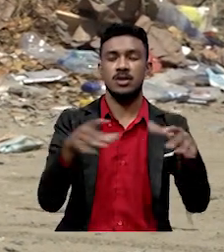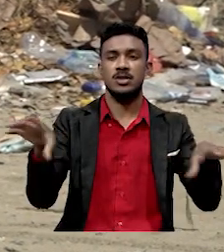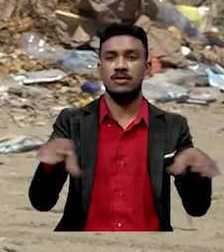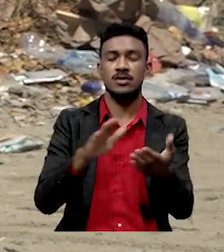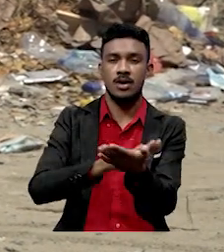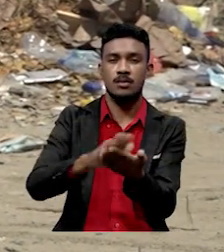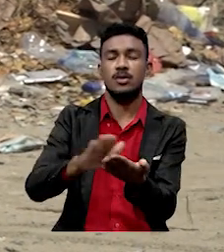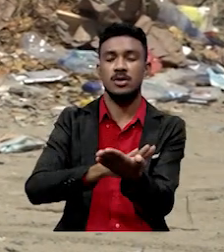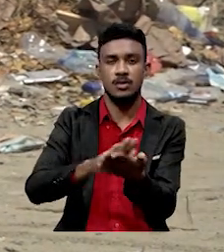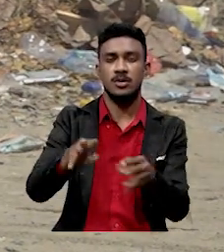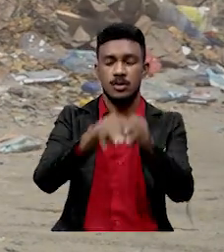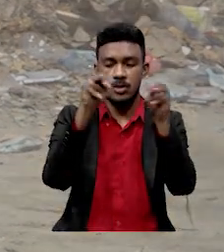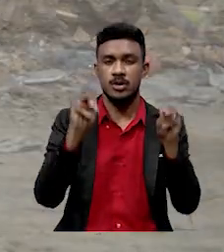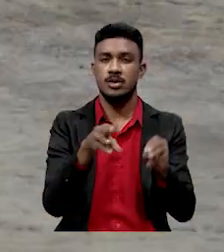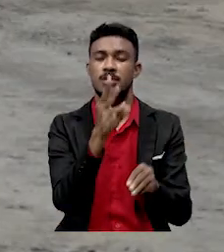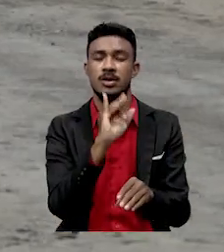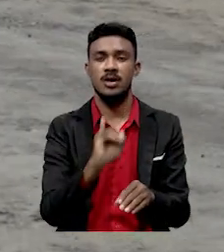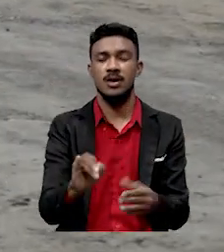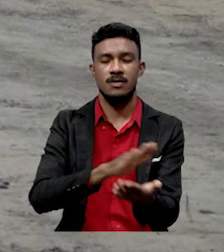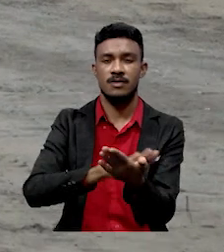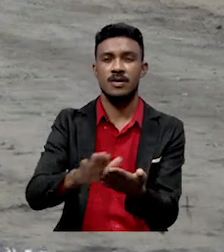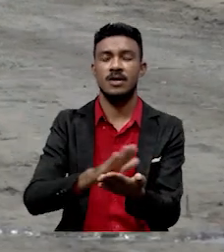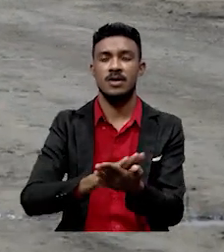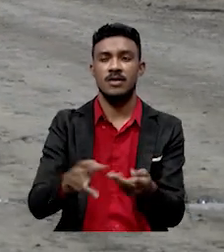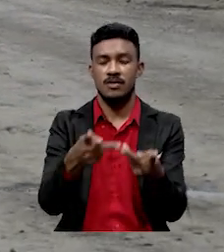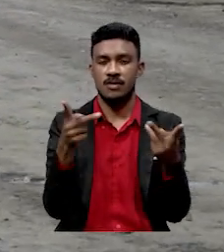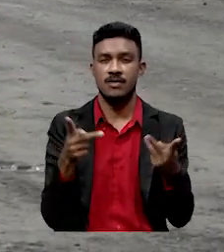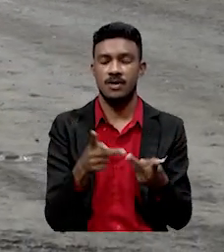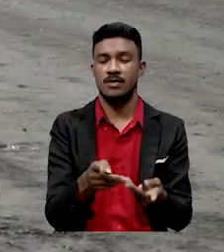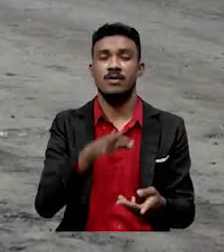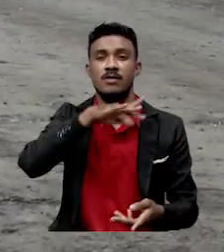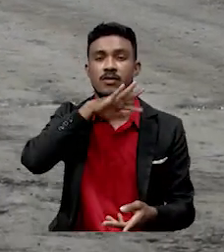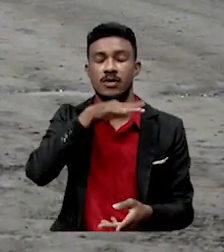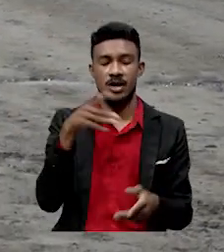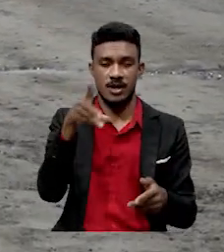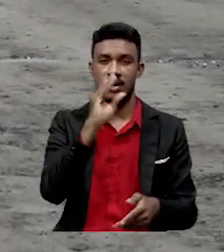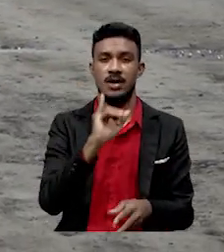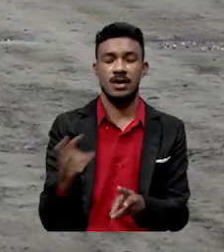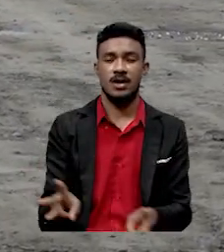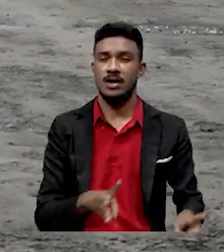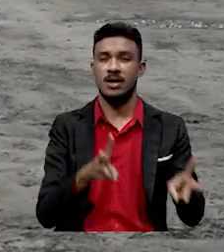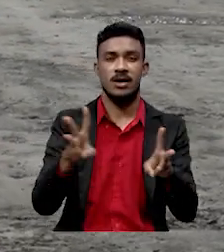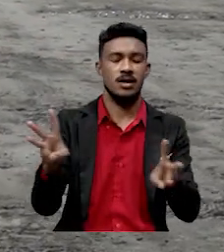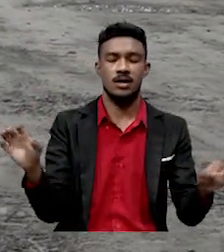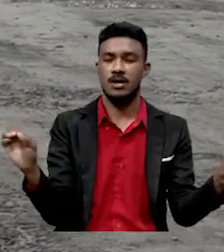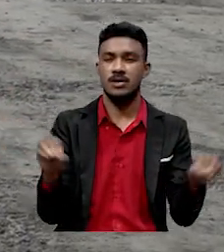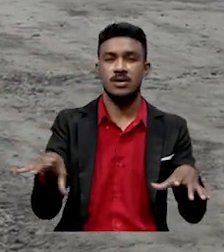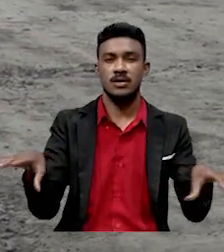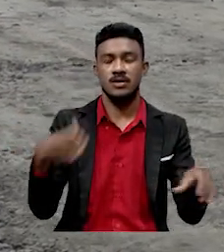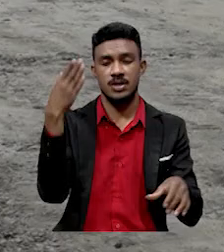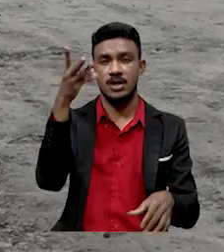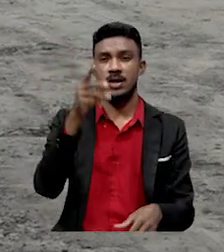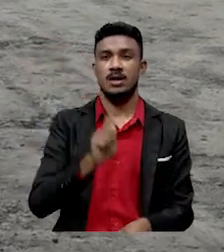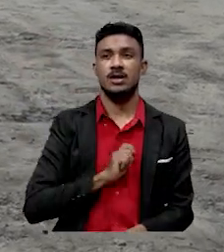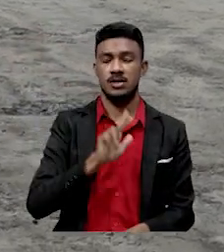Saneamento Município Dili tem que halo limpeza lixu sira iha dalang, la OSDET, concentra ba evento investidura iha